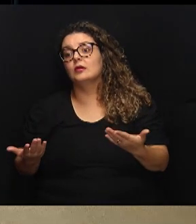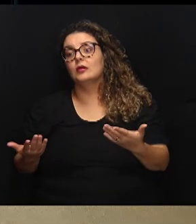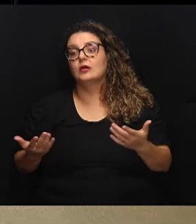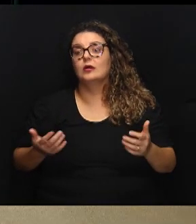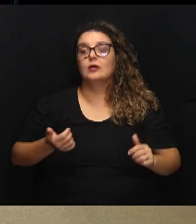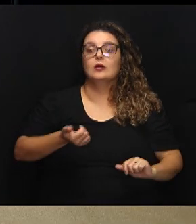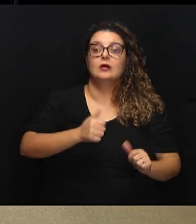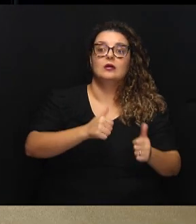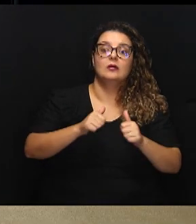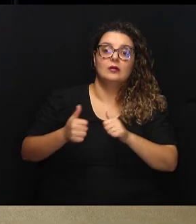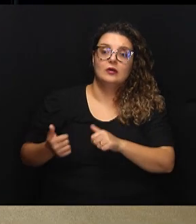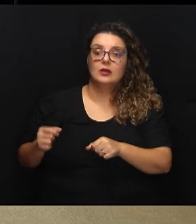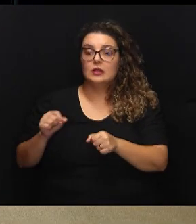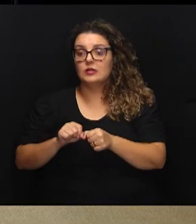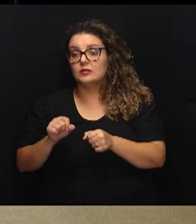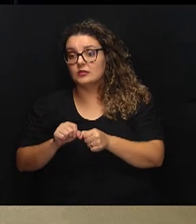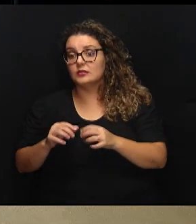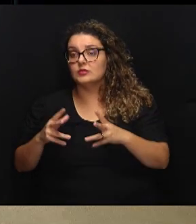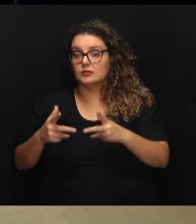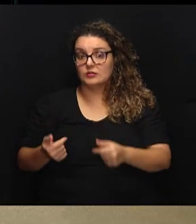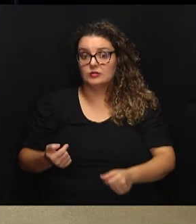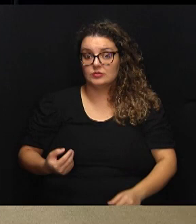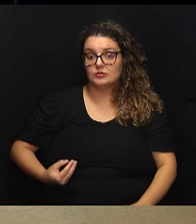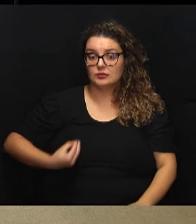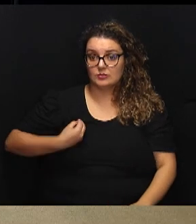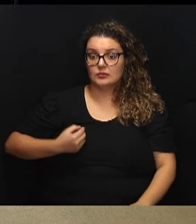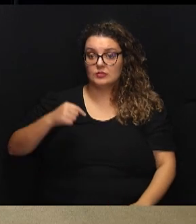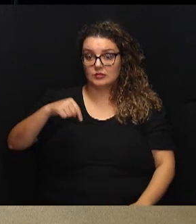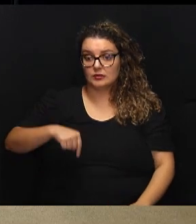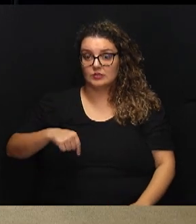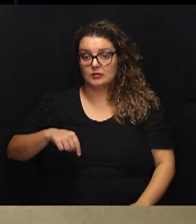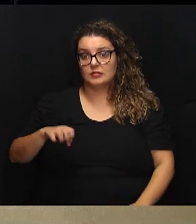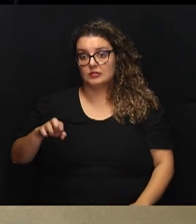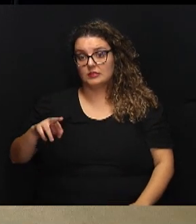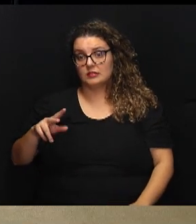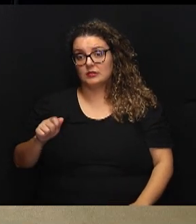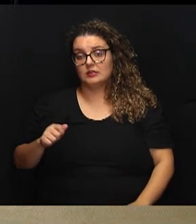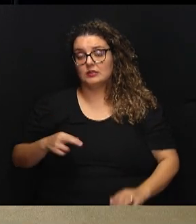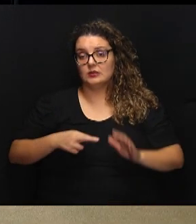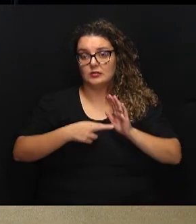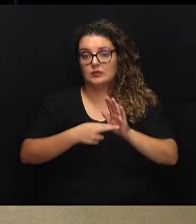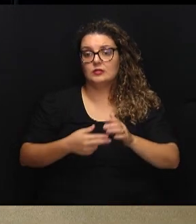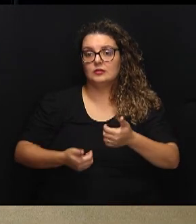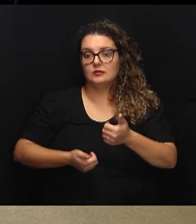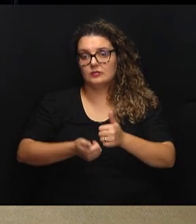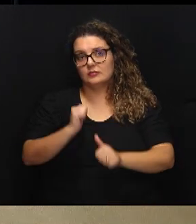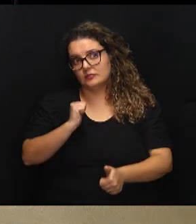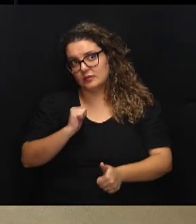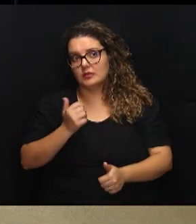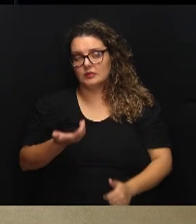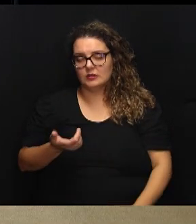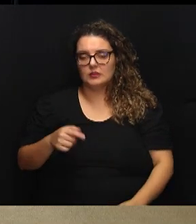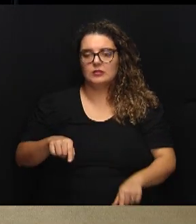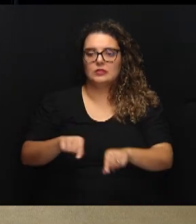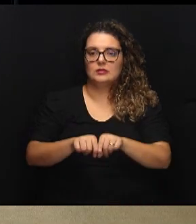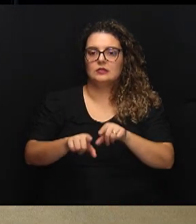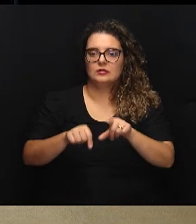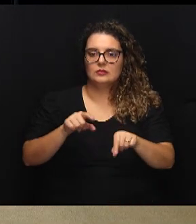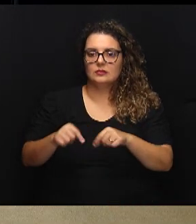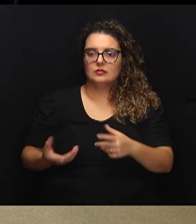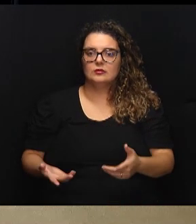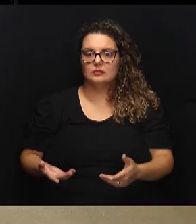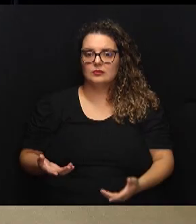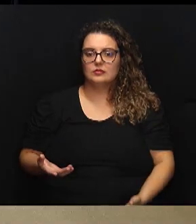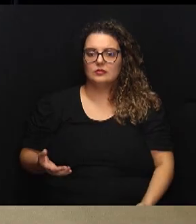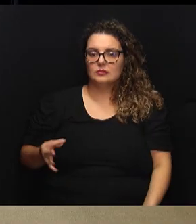você faz de tudo isso que a gente está vivendo nessa era referente ao esporte e à escolha